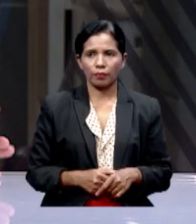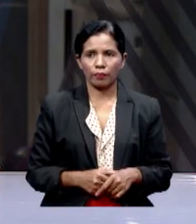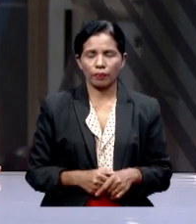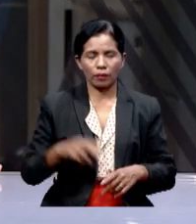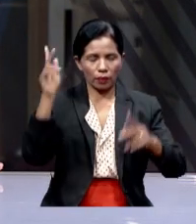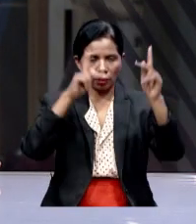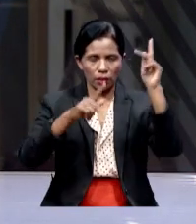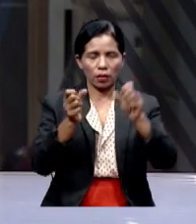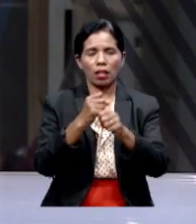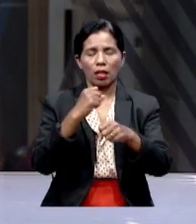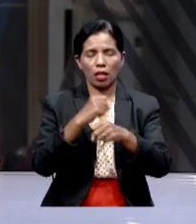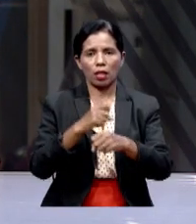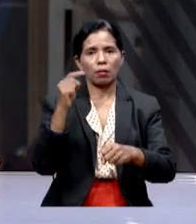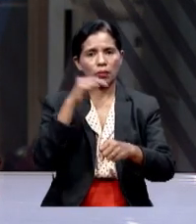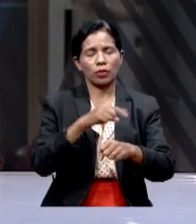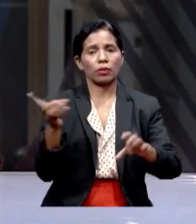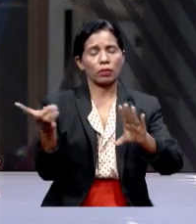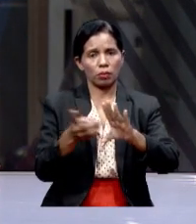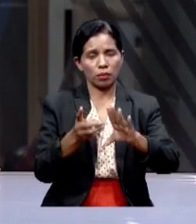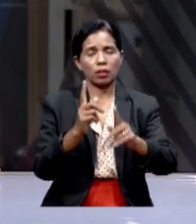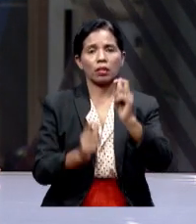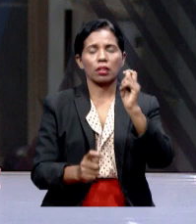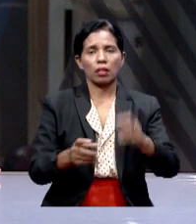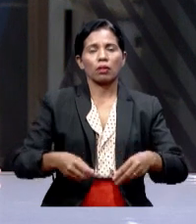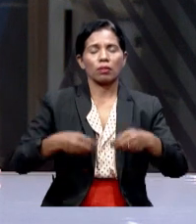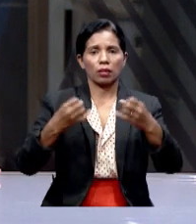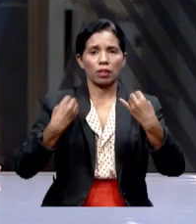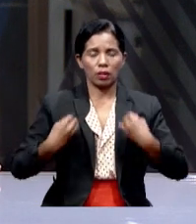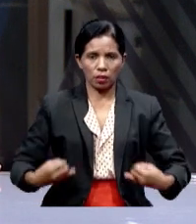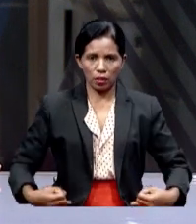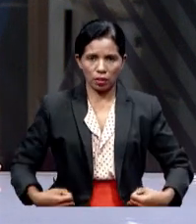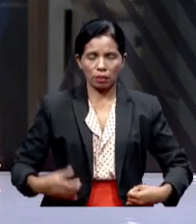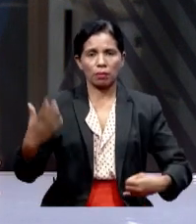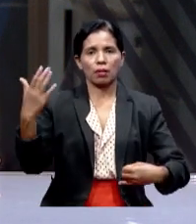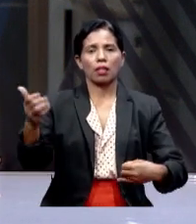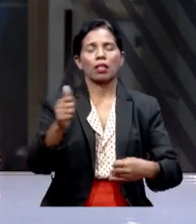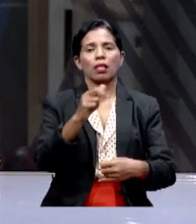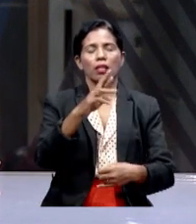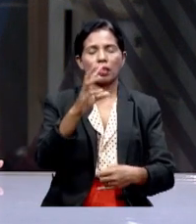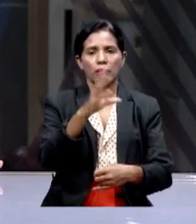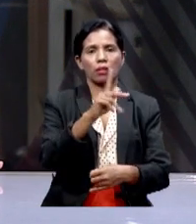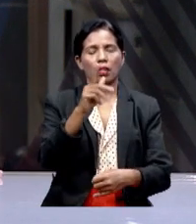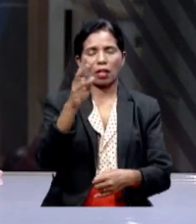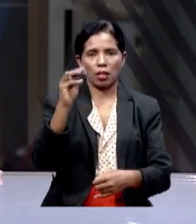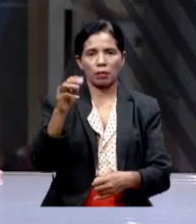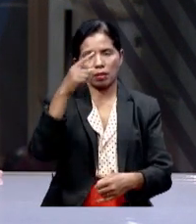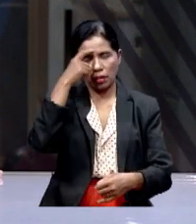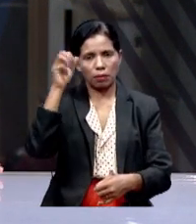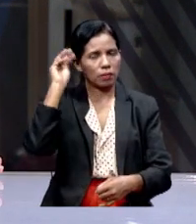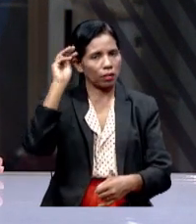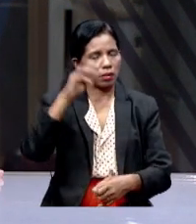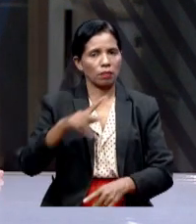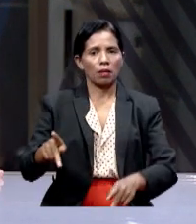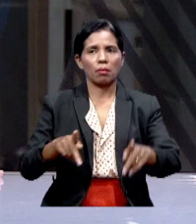Caso falsificação de documentos, Tribunal Dili aplica termo identidade e residência Barguido Inicial KM, também Ministério Público,